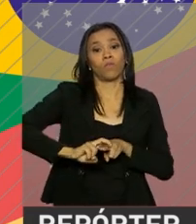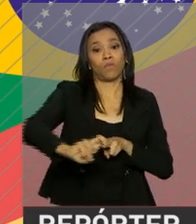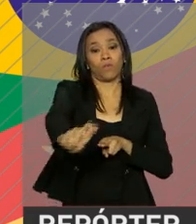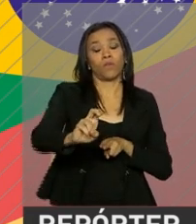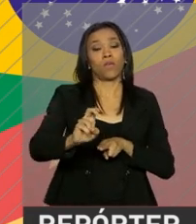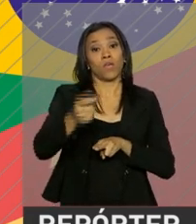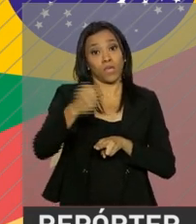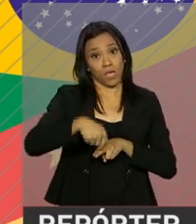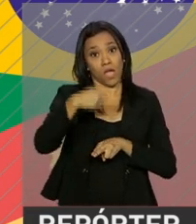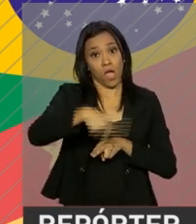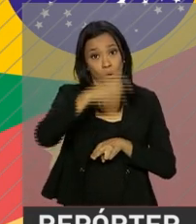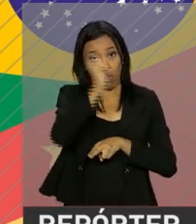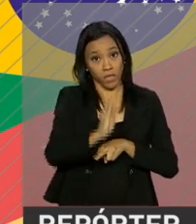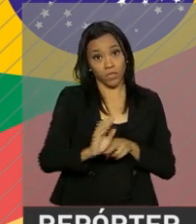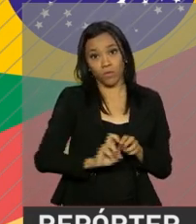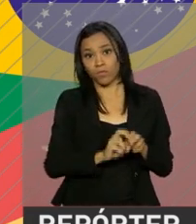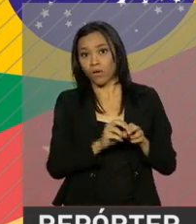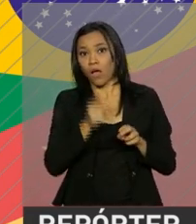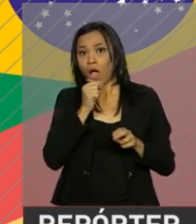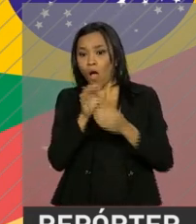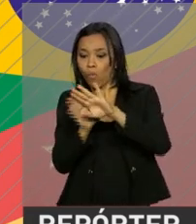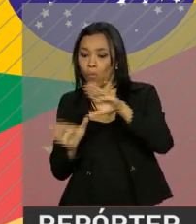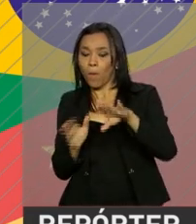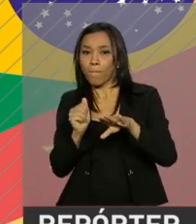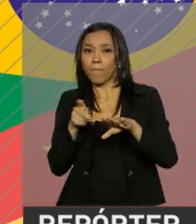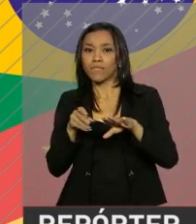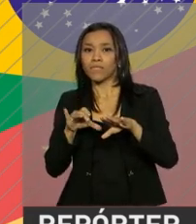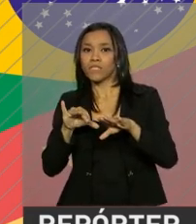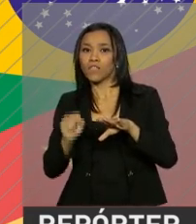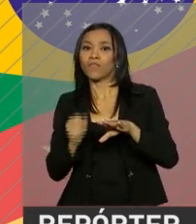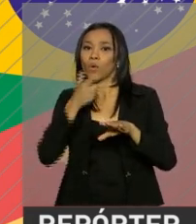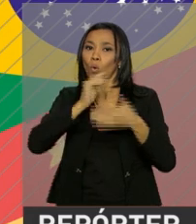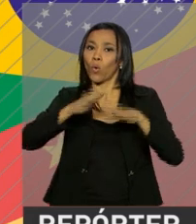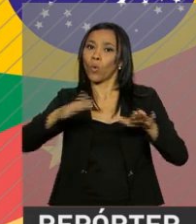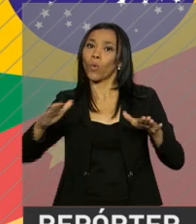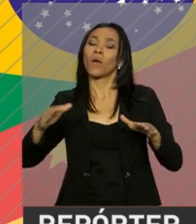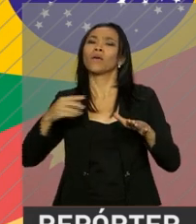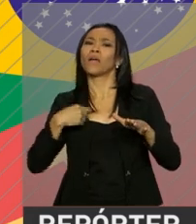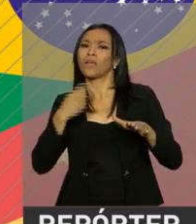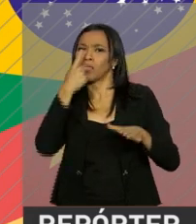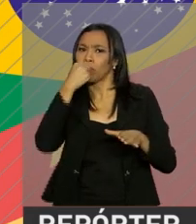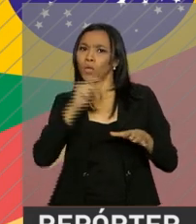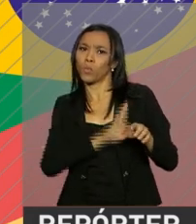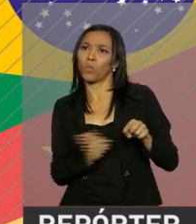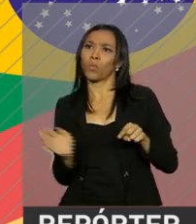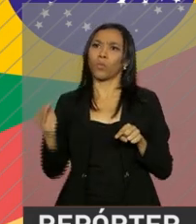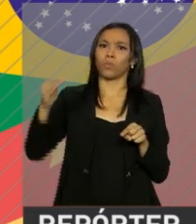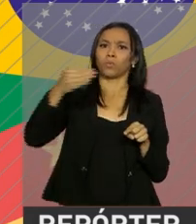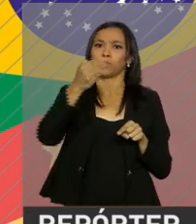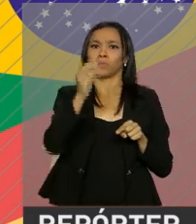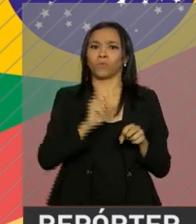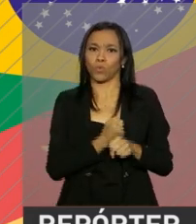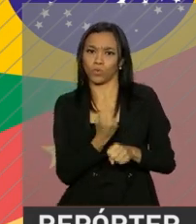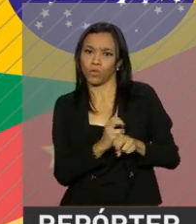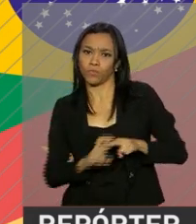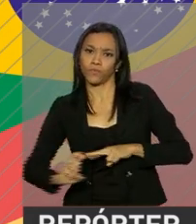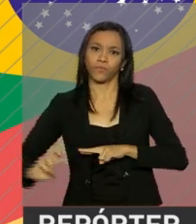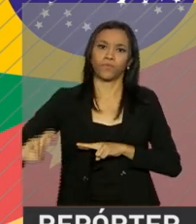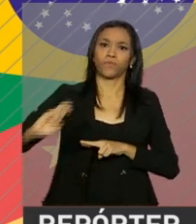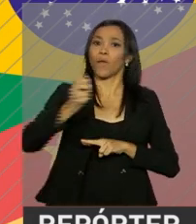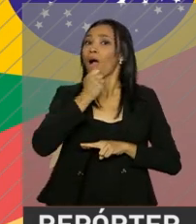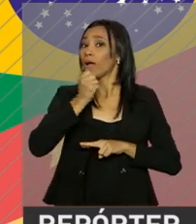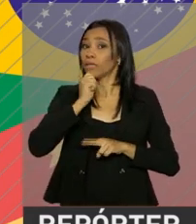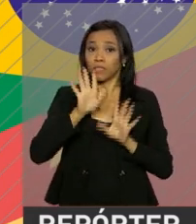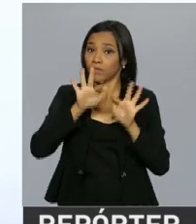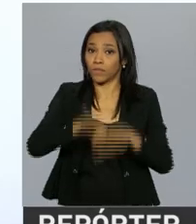o Brasil e o Oceano Atlântico ao Oceano Pacífico, passando pelo Peru. Os estudos de pré-viabilidade ainda não